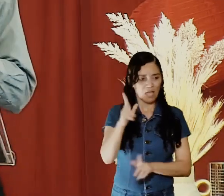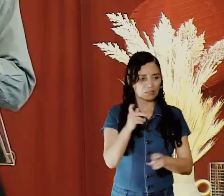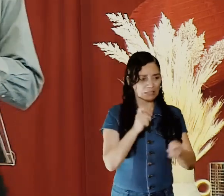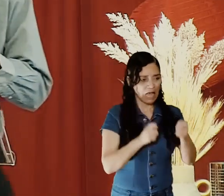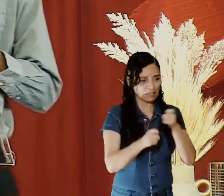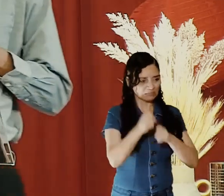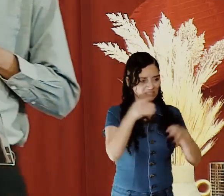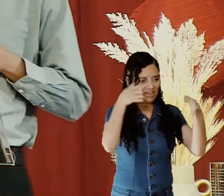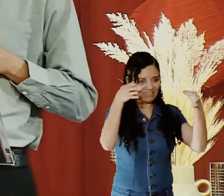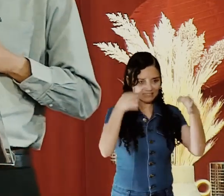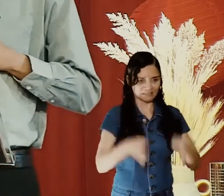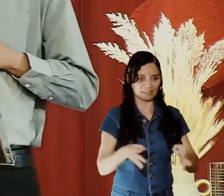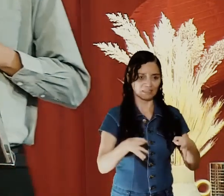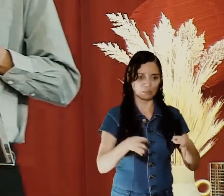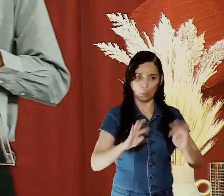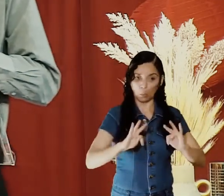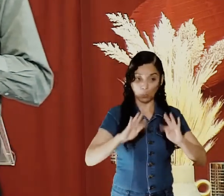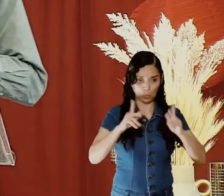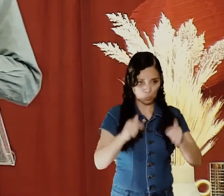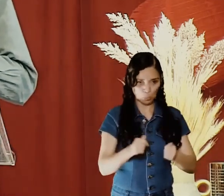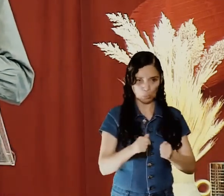detalhe.